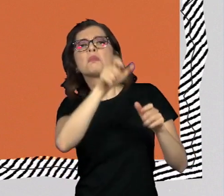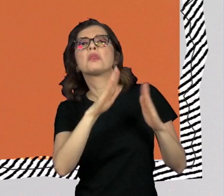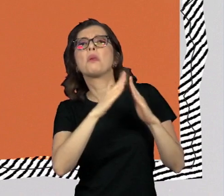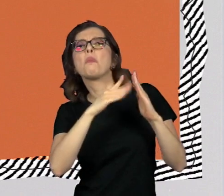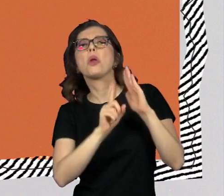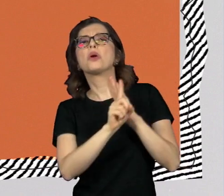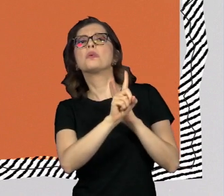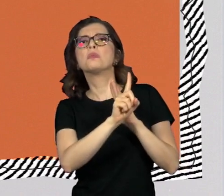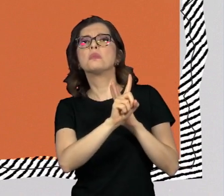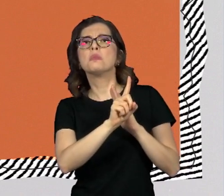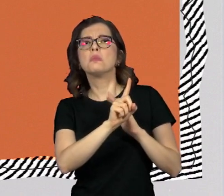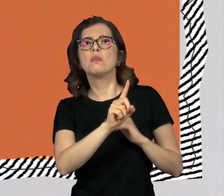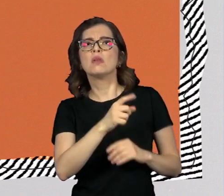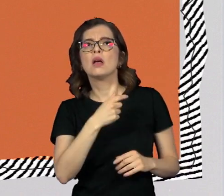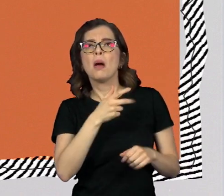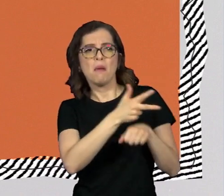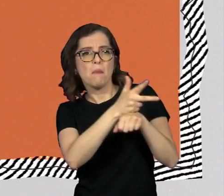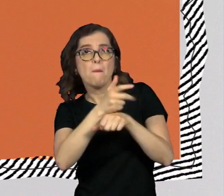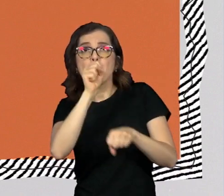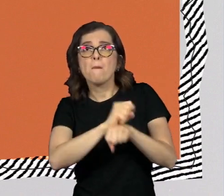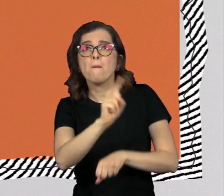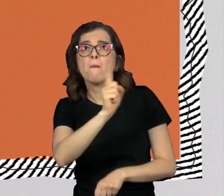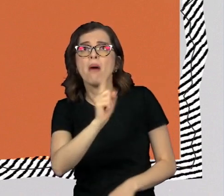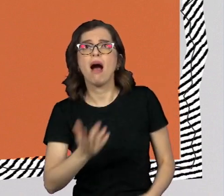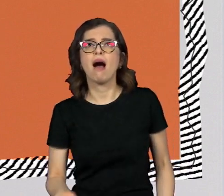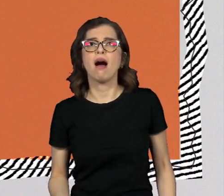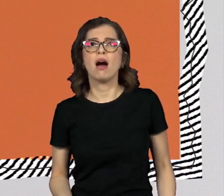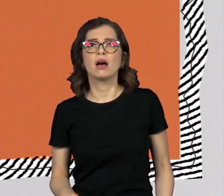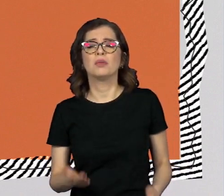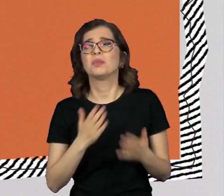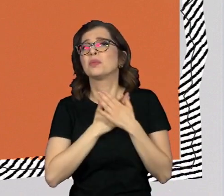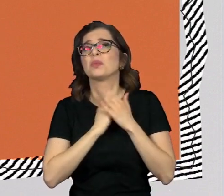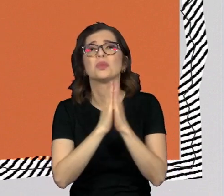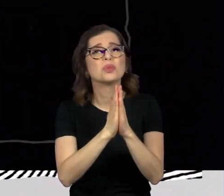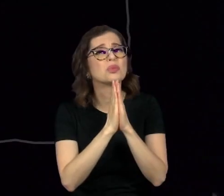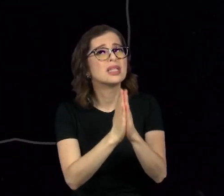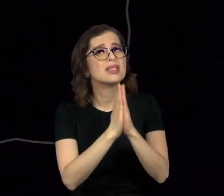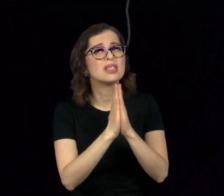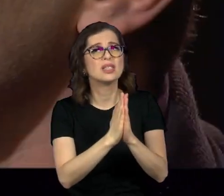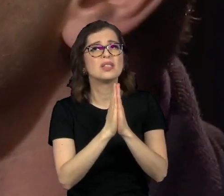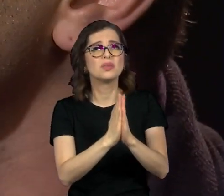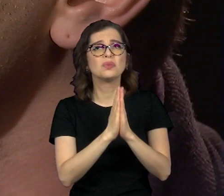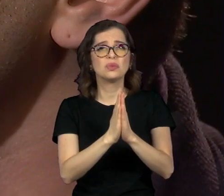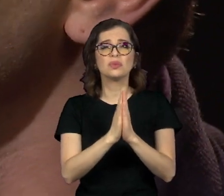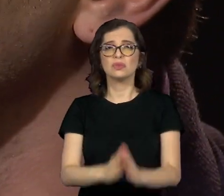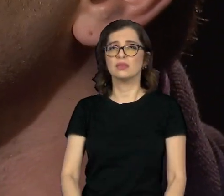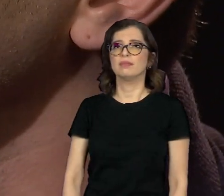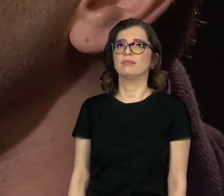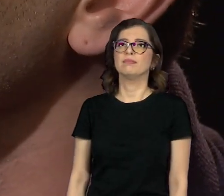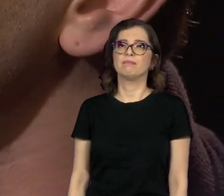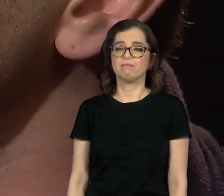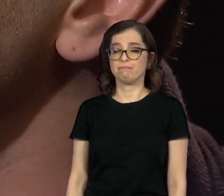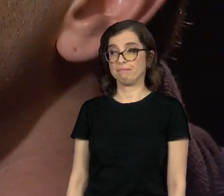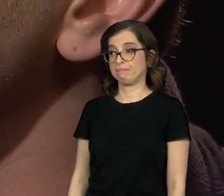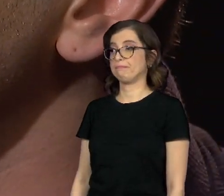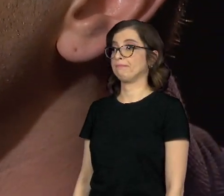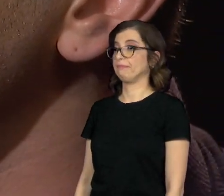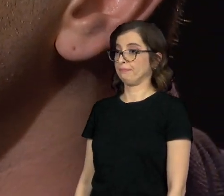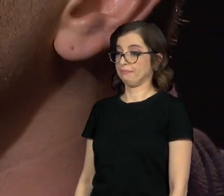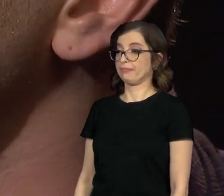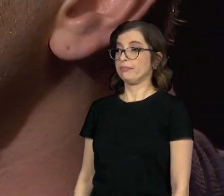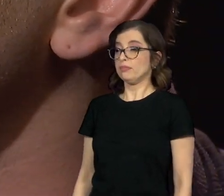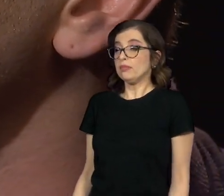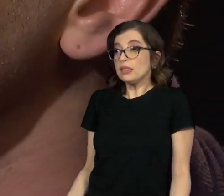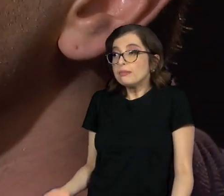dentro! Filho, para de filmar não, hein? Fica aí, morador. Pelo amor de Deus! E eu acho que isso está também